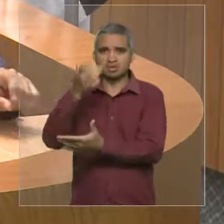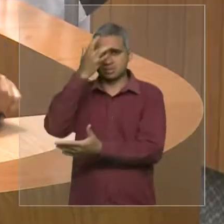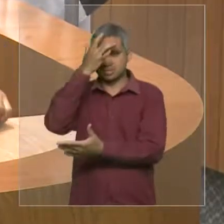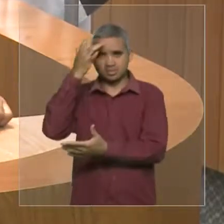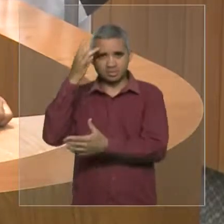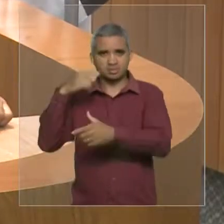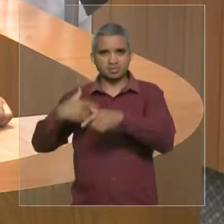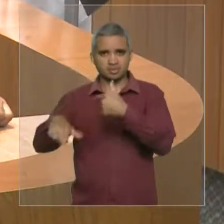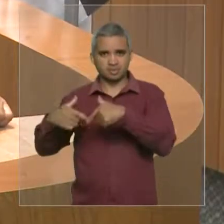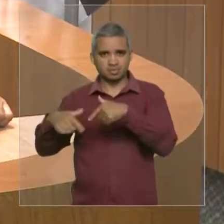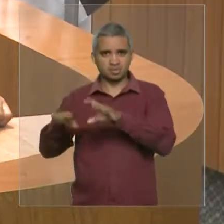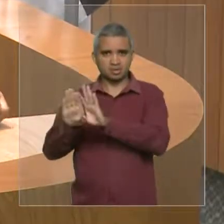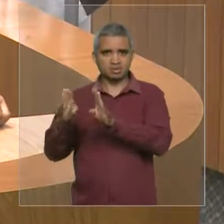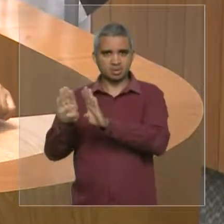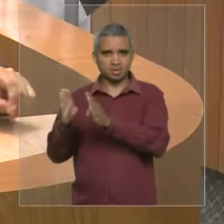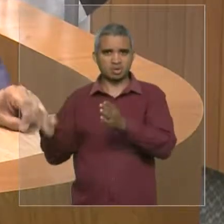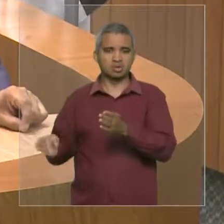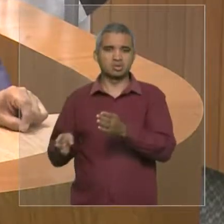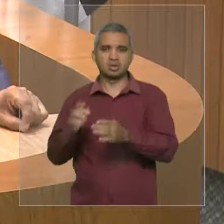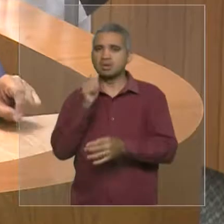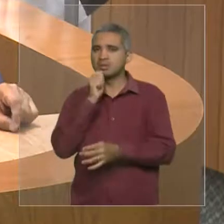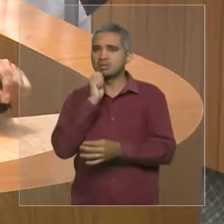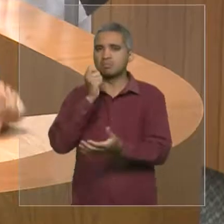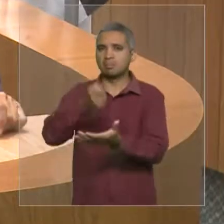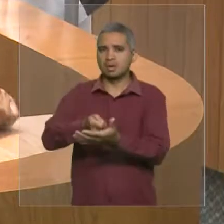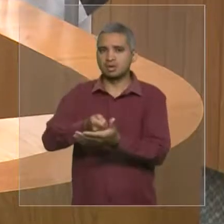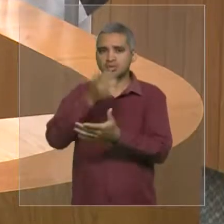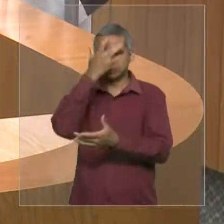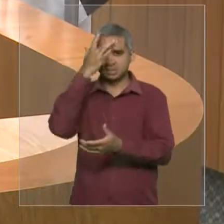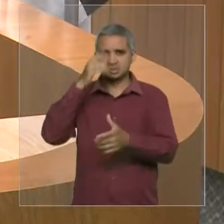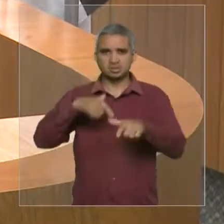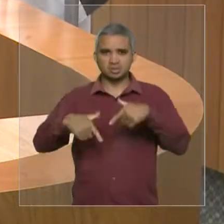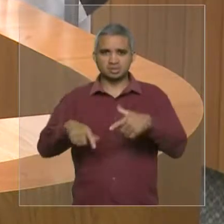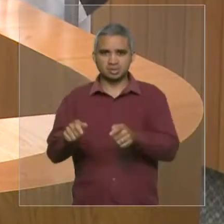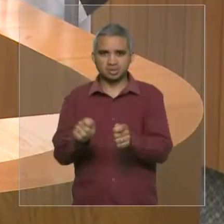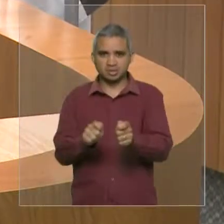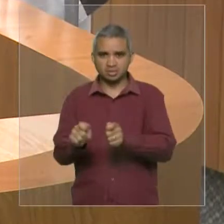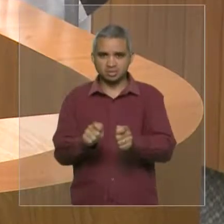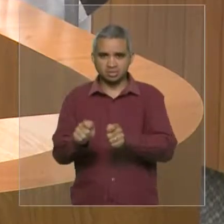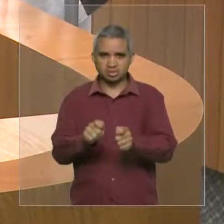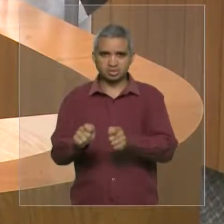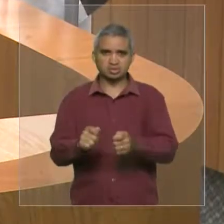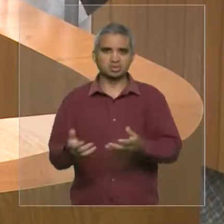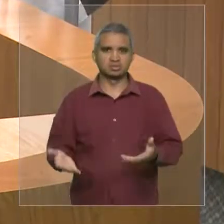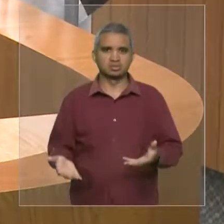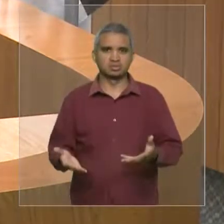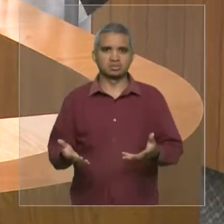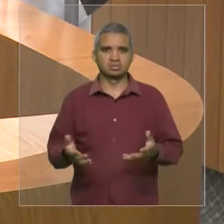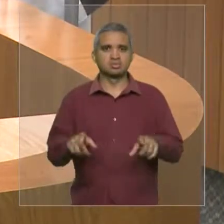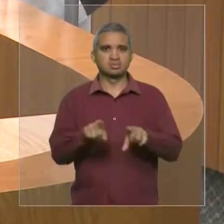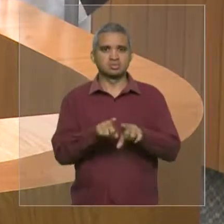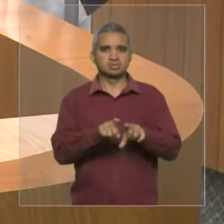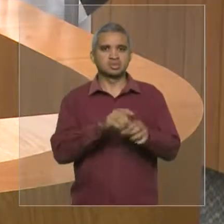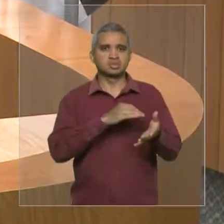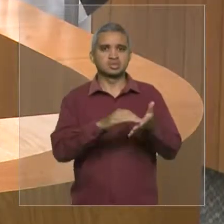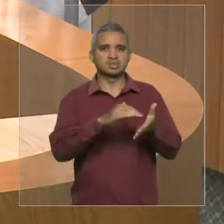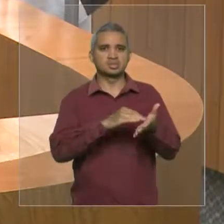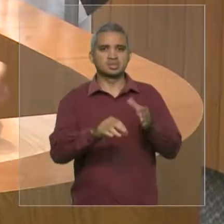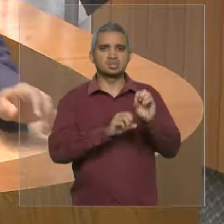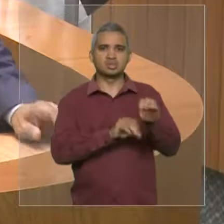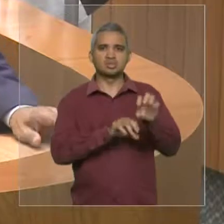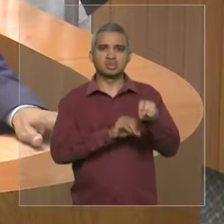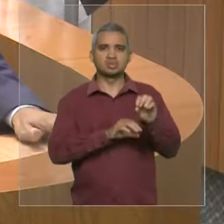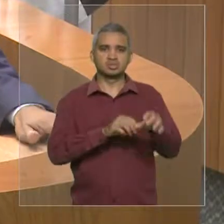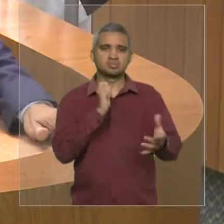agentes administrativos, na Secretaria de Educação. Bem como também está em atraso há mais de 3 meses,